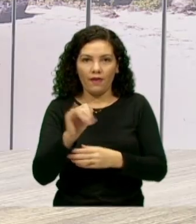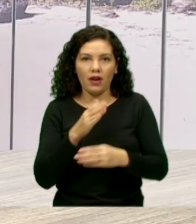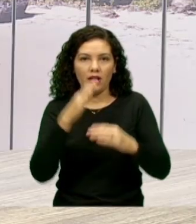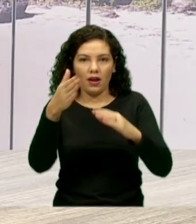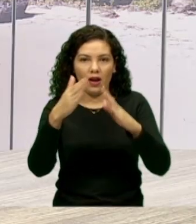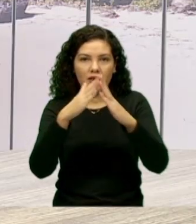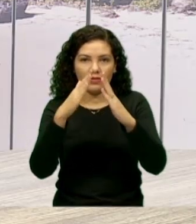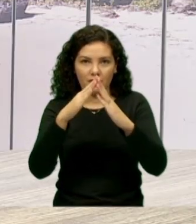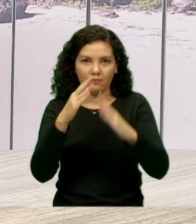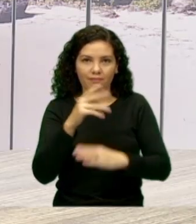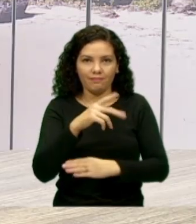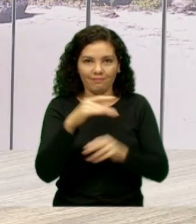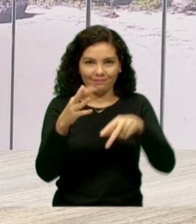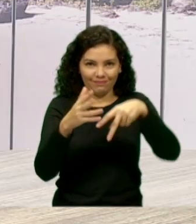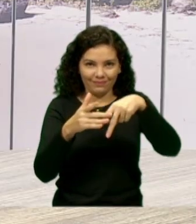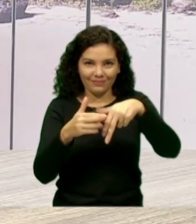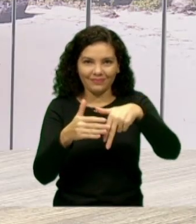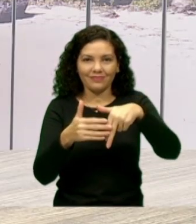pioram.